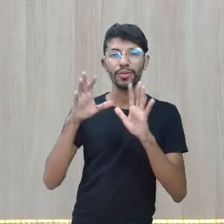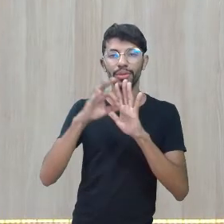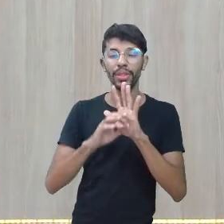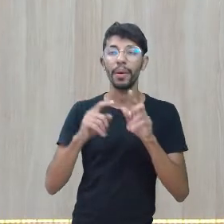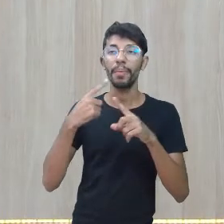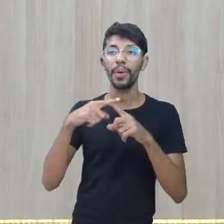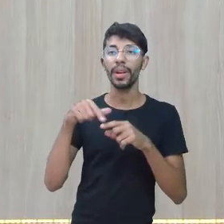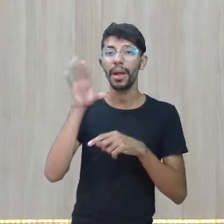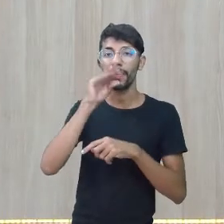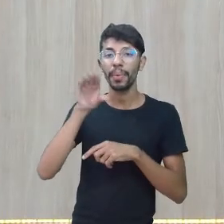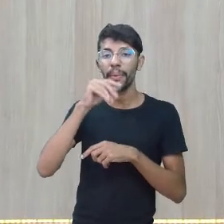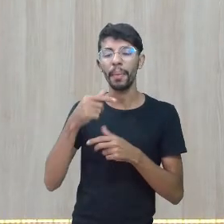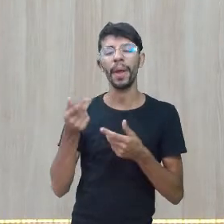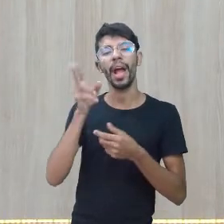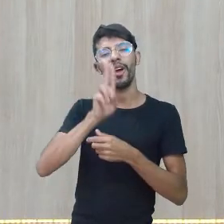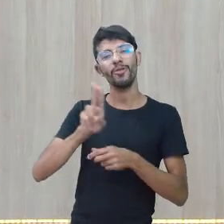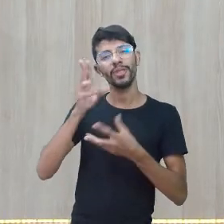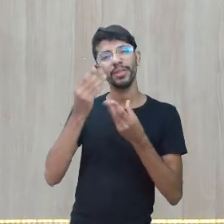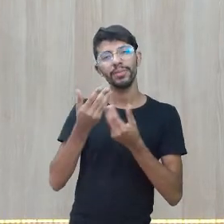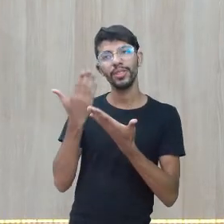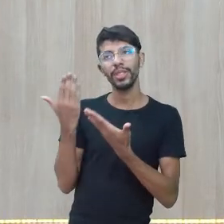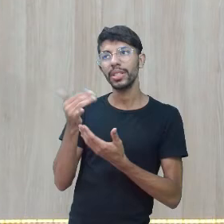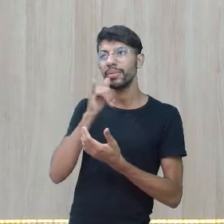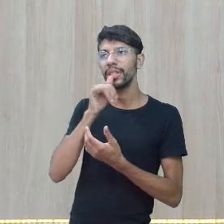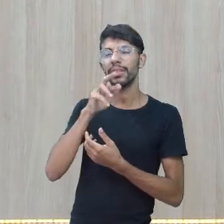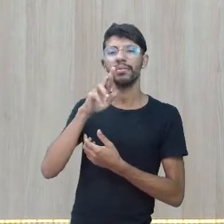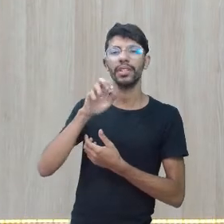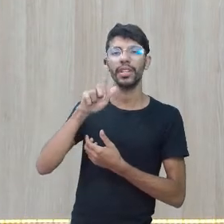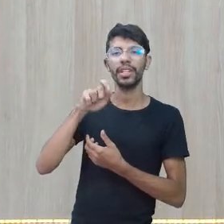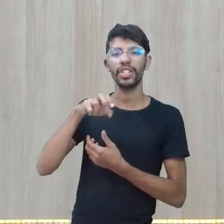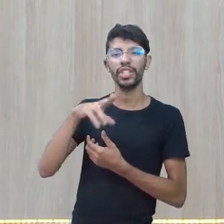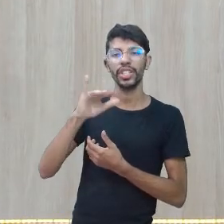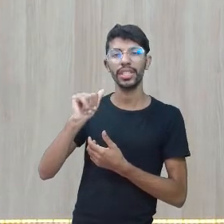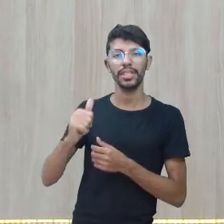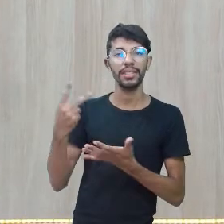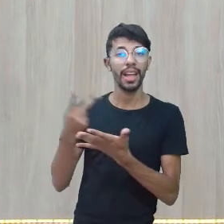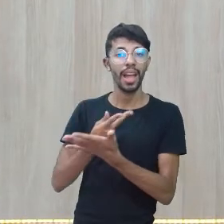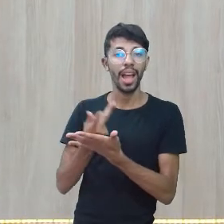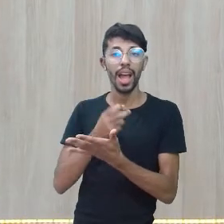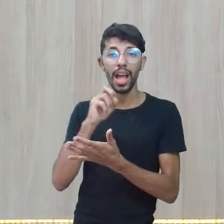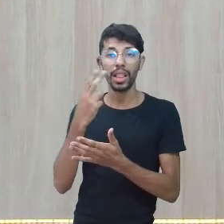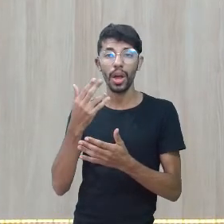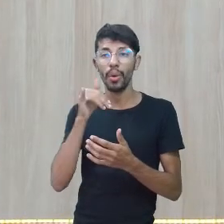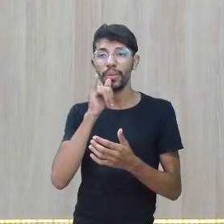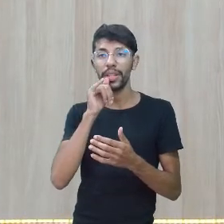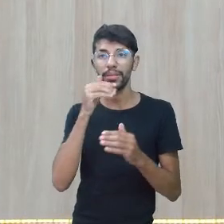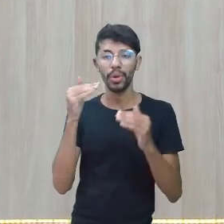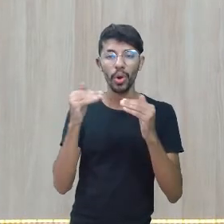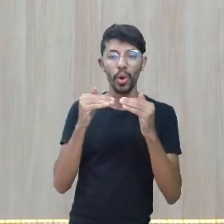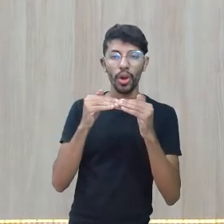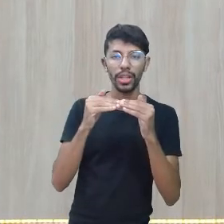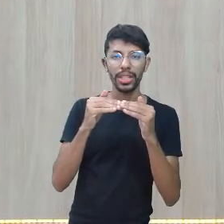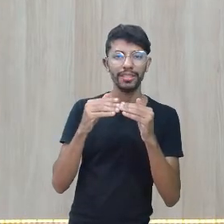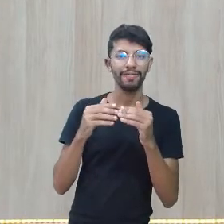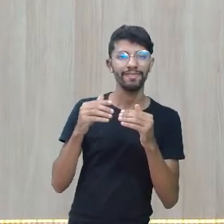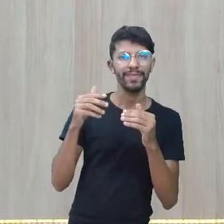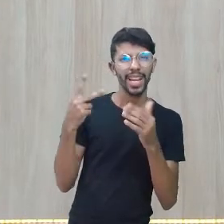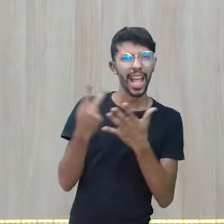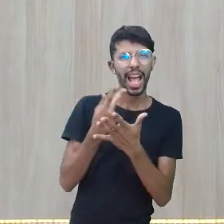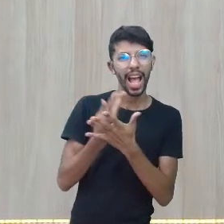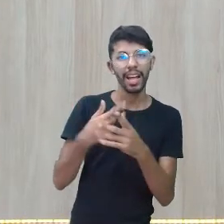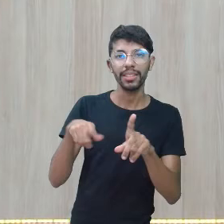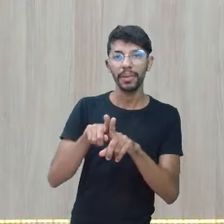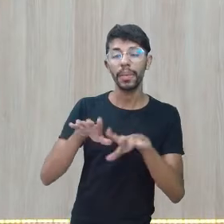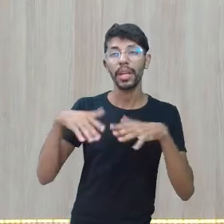fala utiliza muito uma regência errada, uma concordância ali fora de contexto. Isso não quer dizer que essa